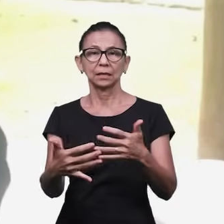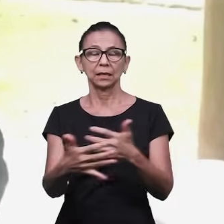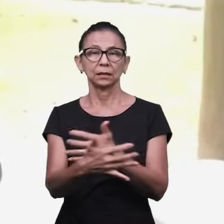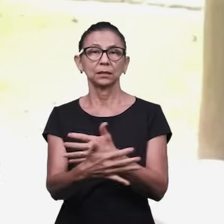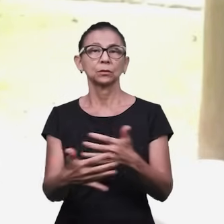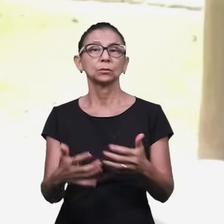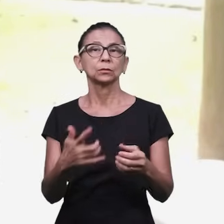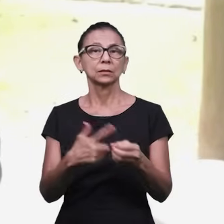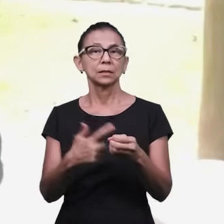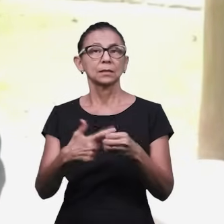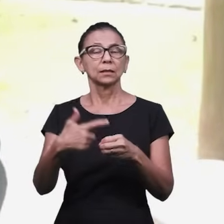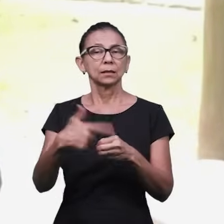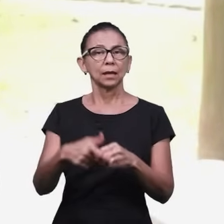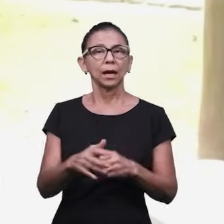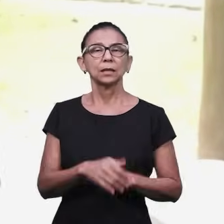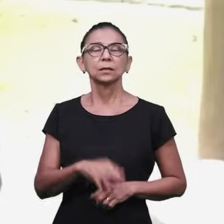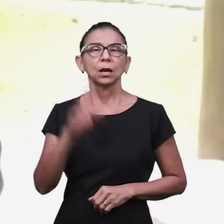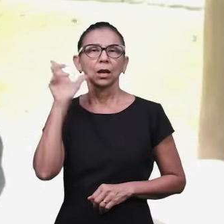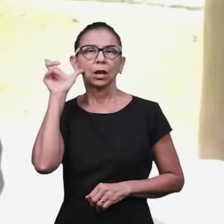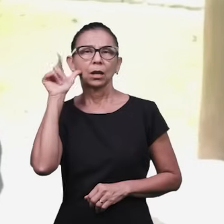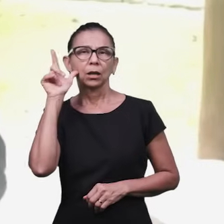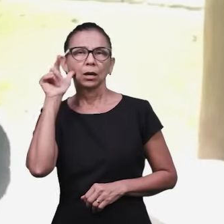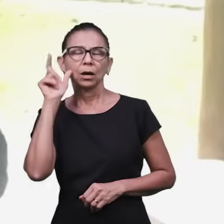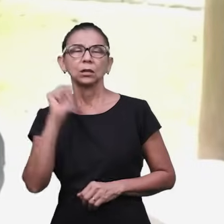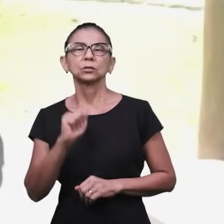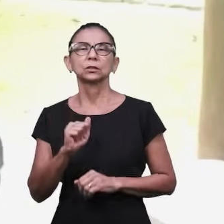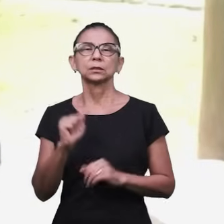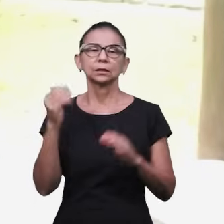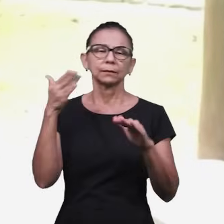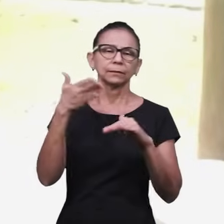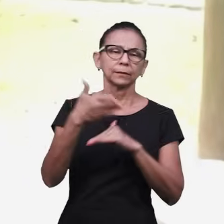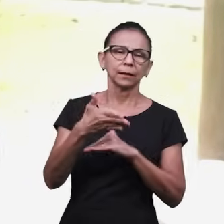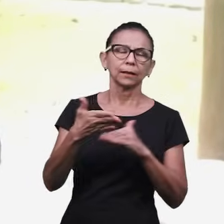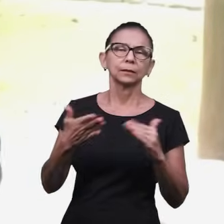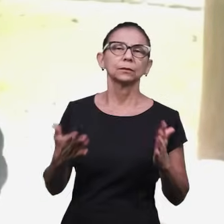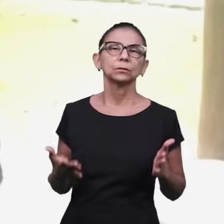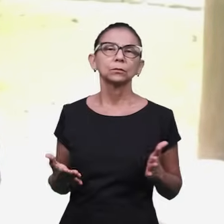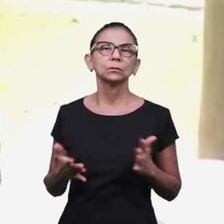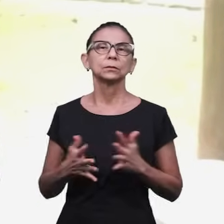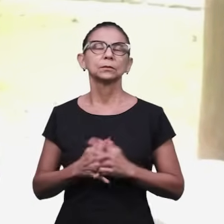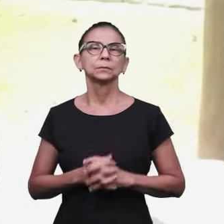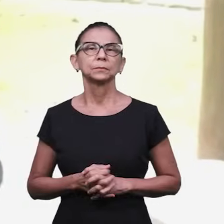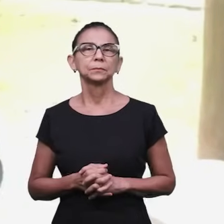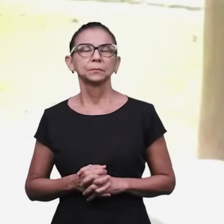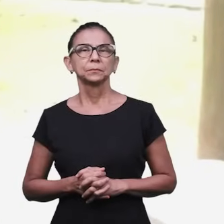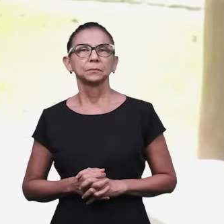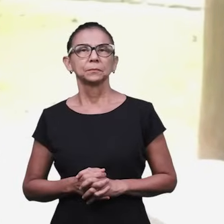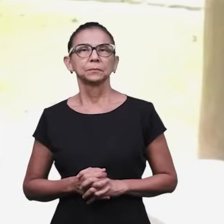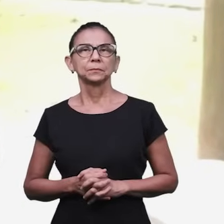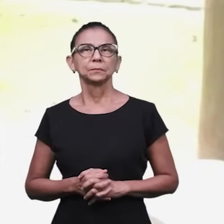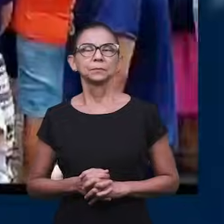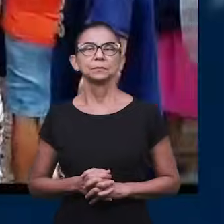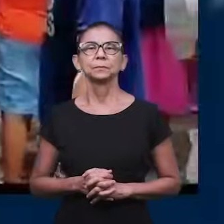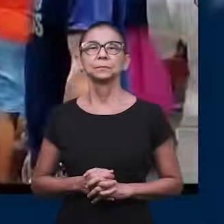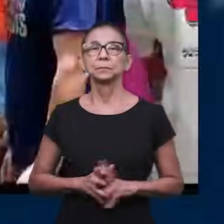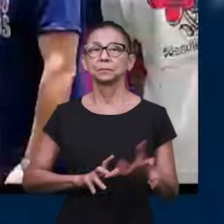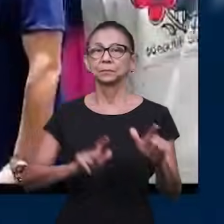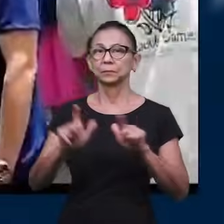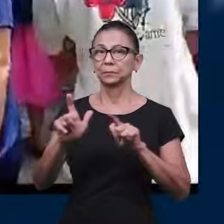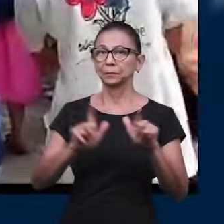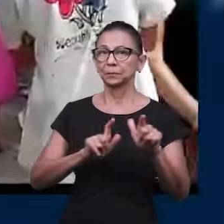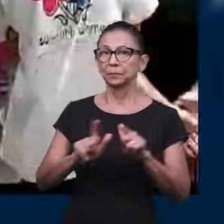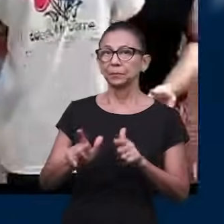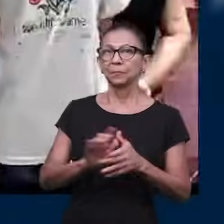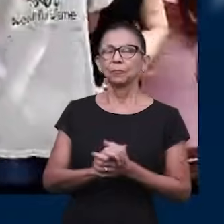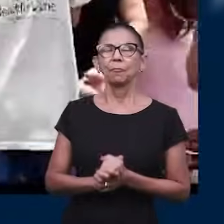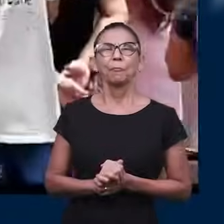com uma cantata pelo centro comercial do bairro Campos Elíseos e também um culto evangelístico. Este